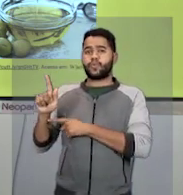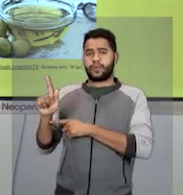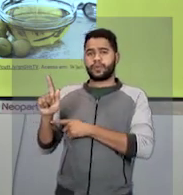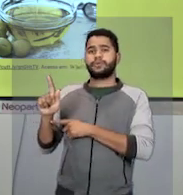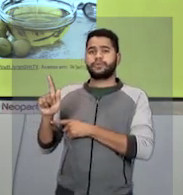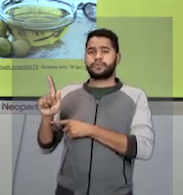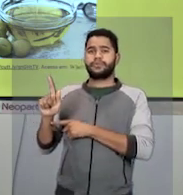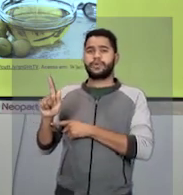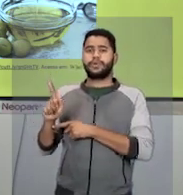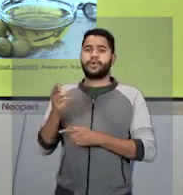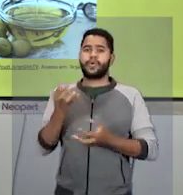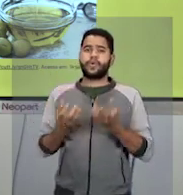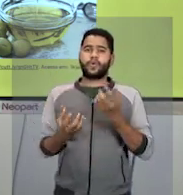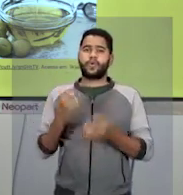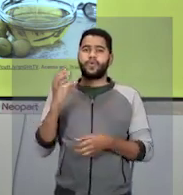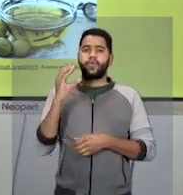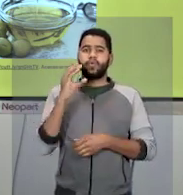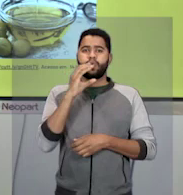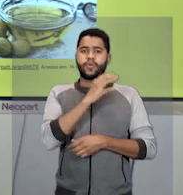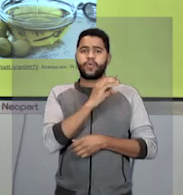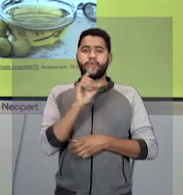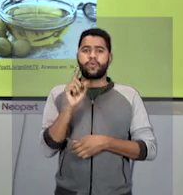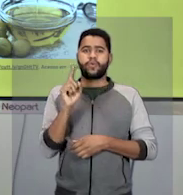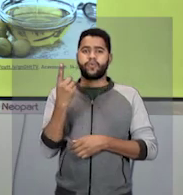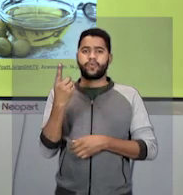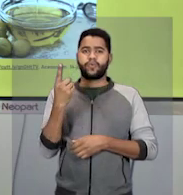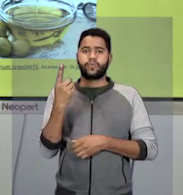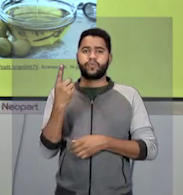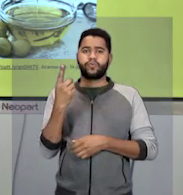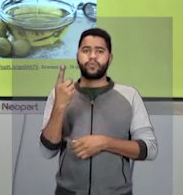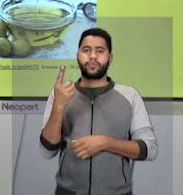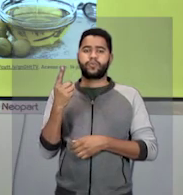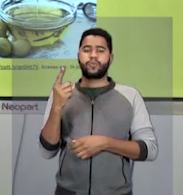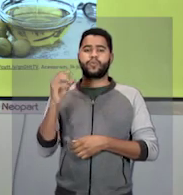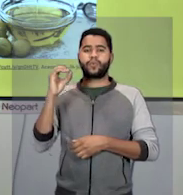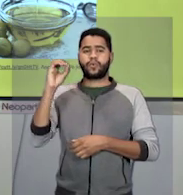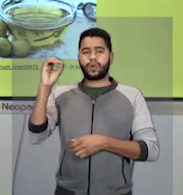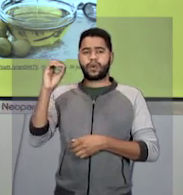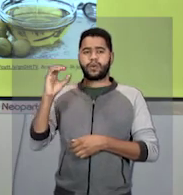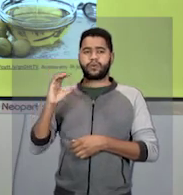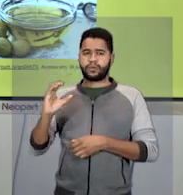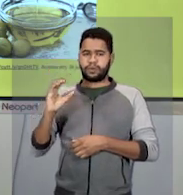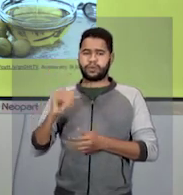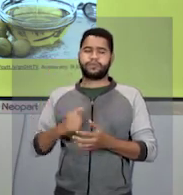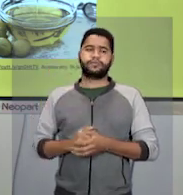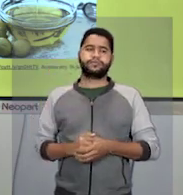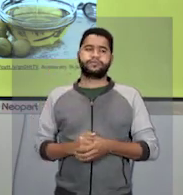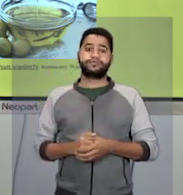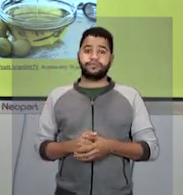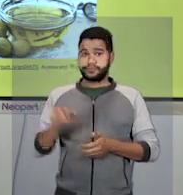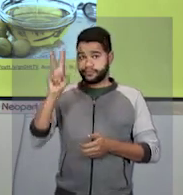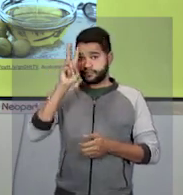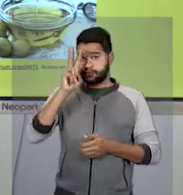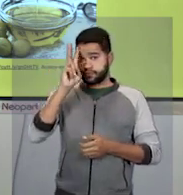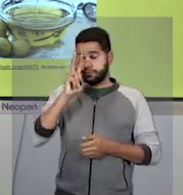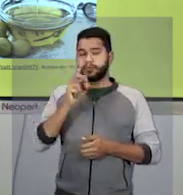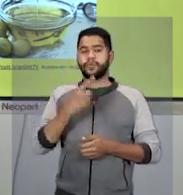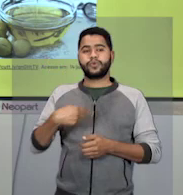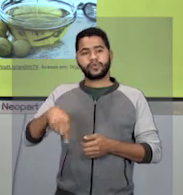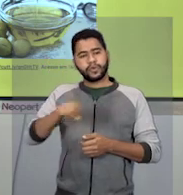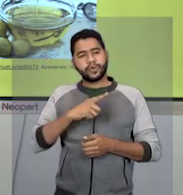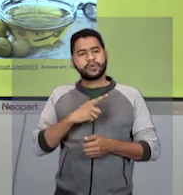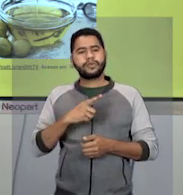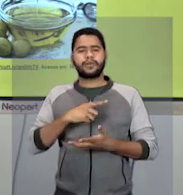substância aquecer um único grau Celsius, para qualquer substância. Então, lembrando, nós